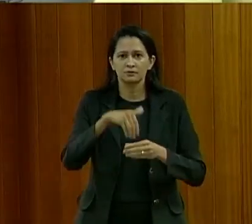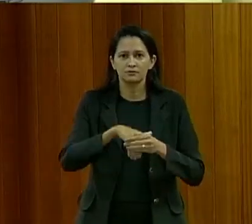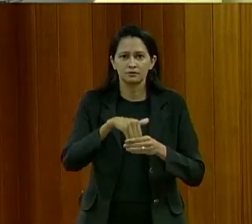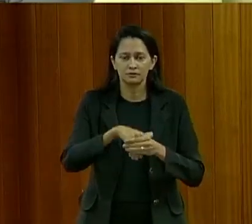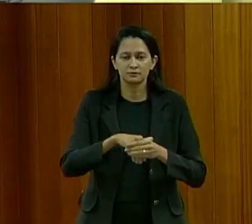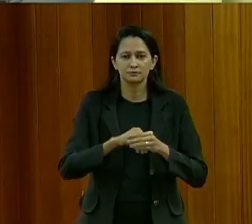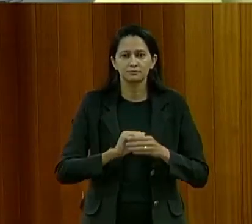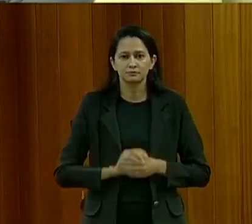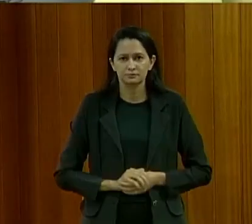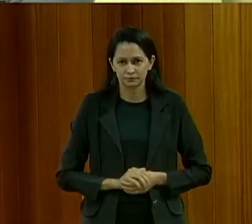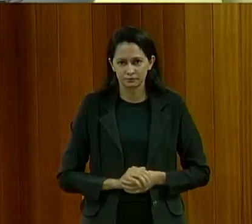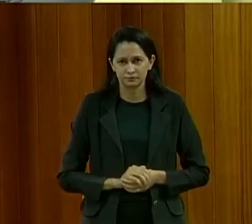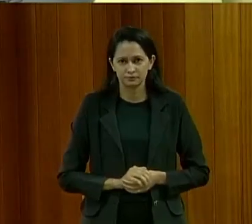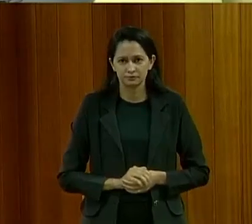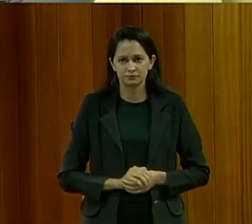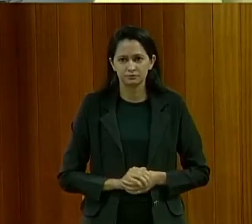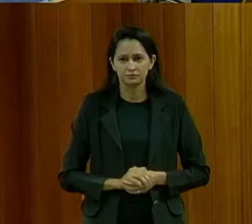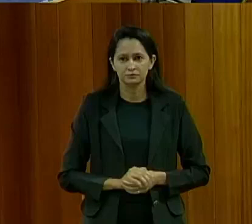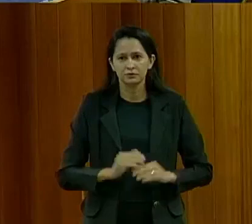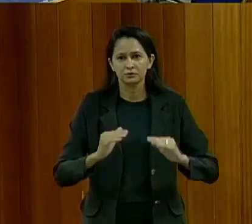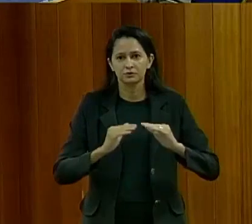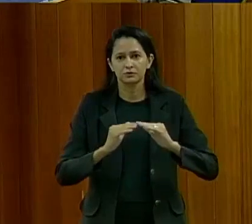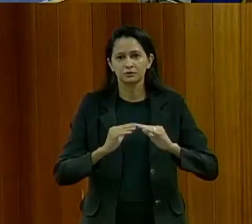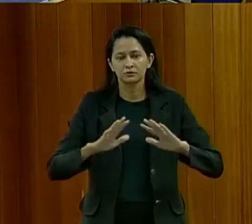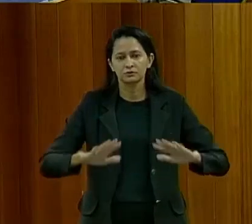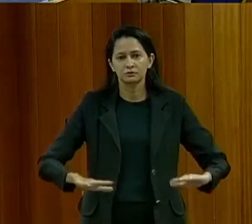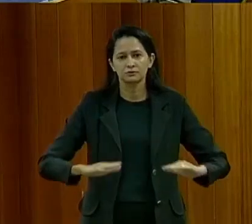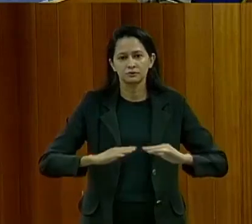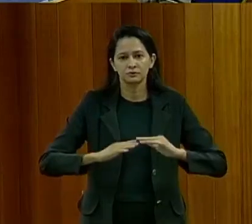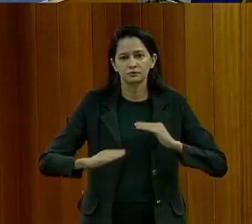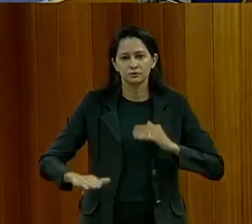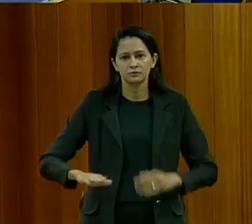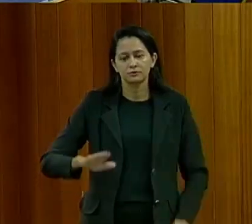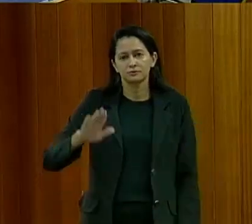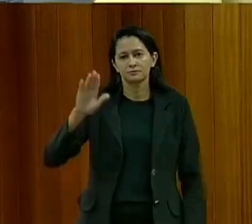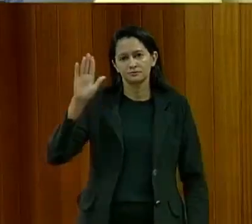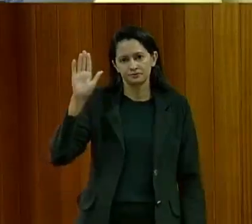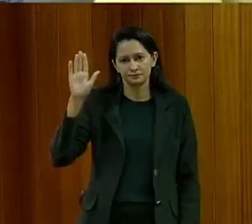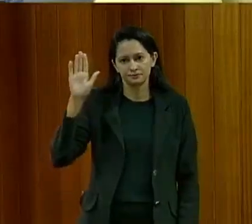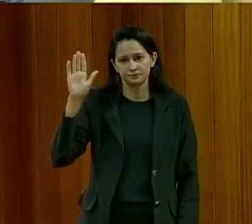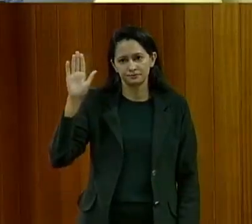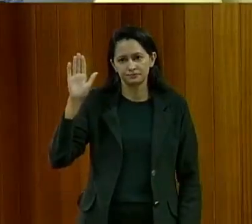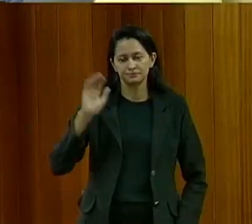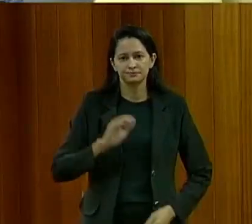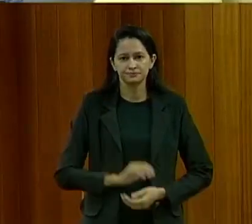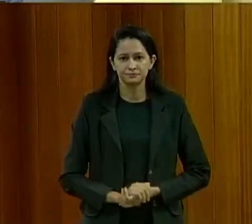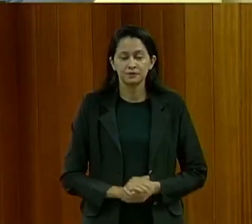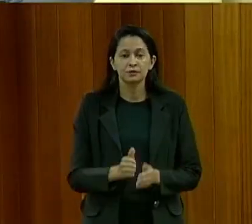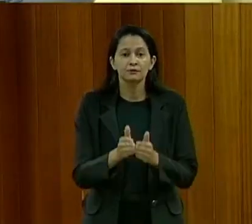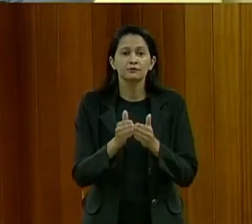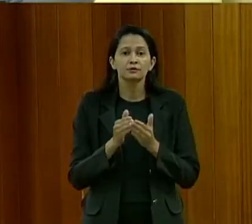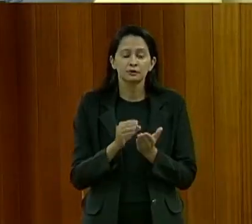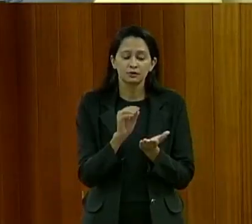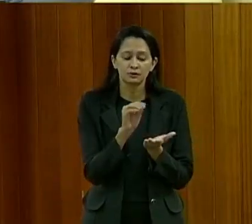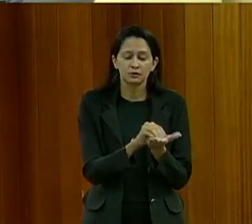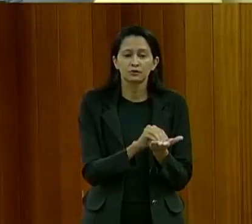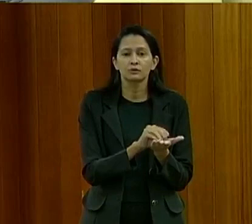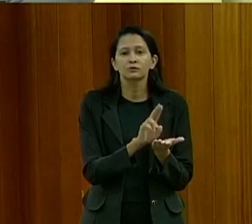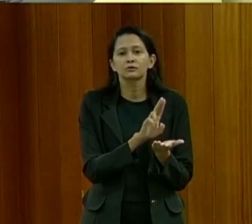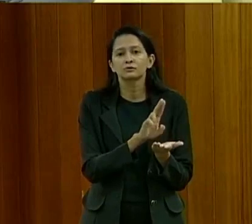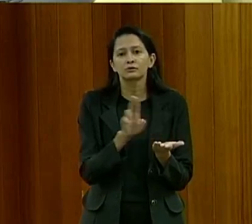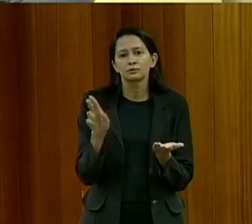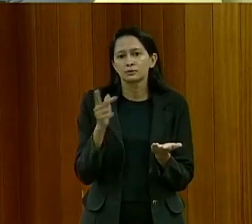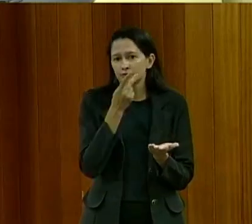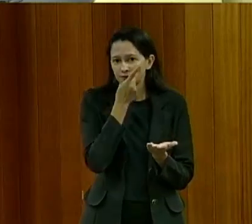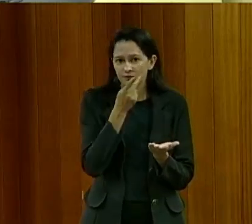Vereadores favoráveis, permaneçam como estão, contrários, se manifeste. Consta em ata, registra a presença do doutor